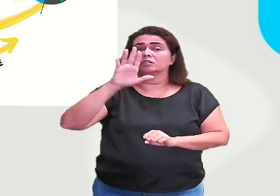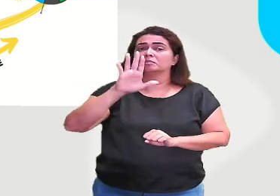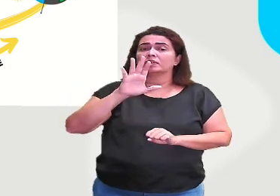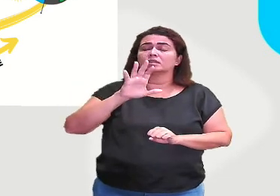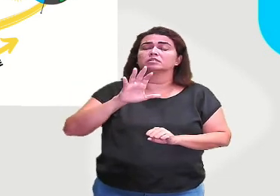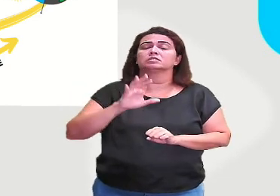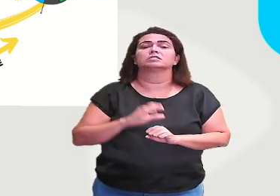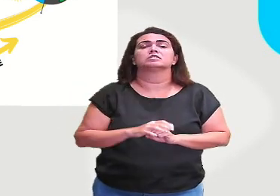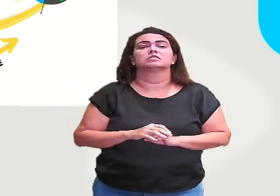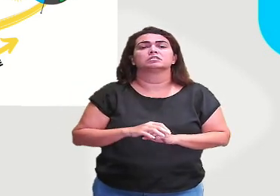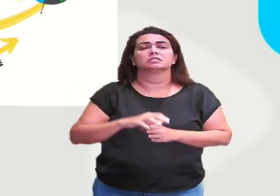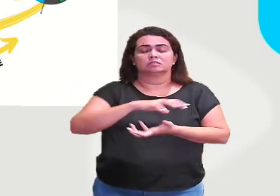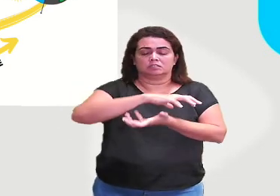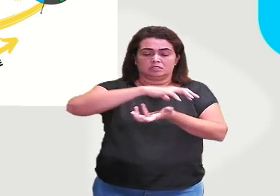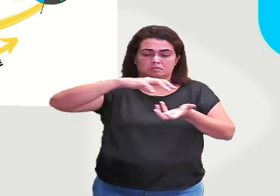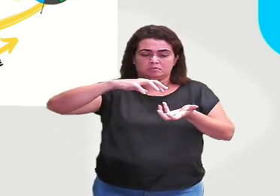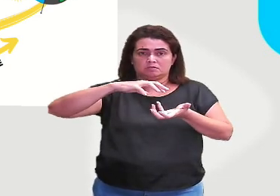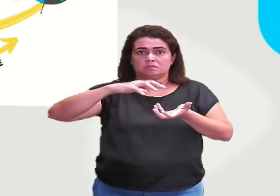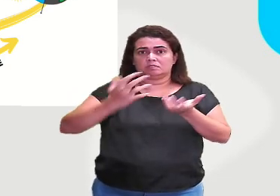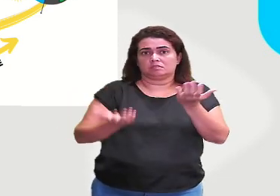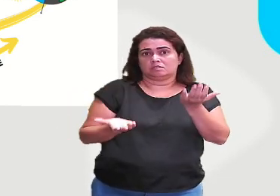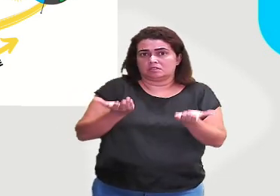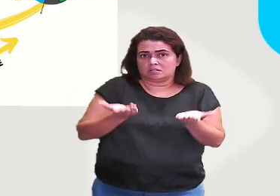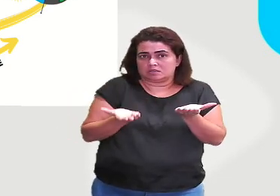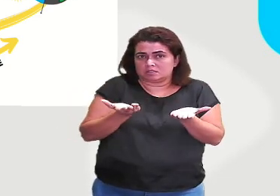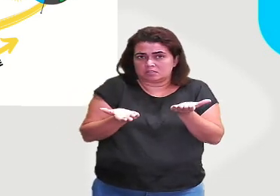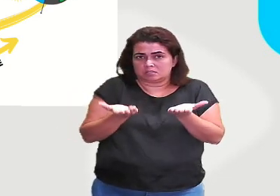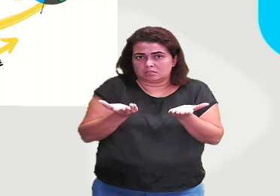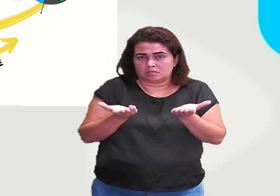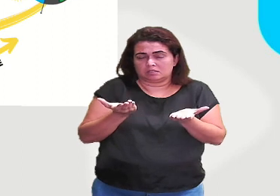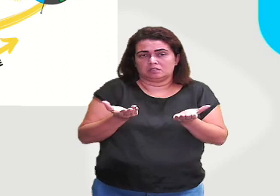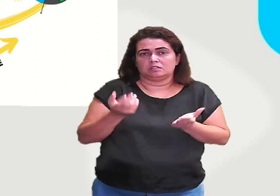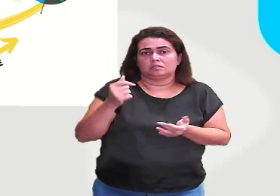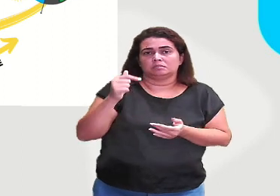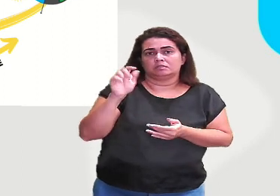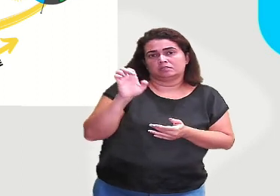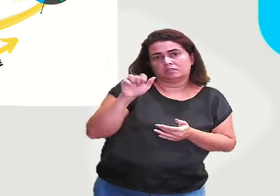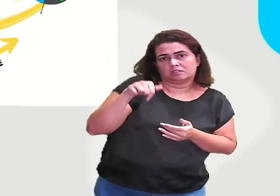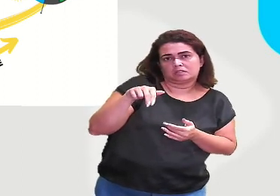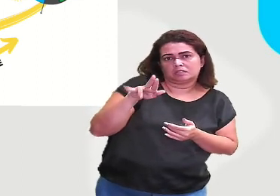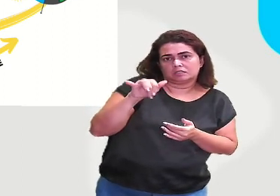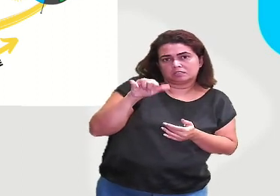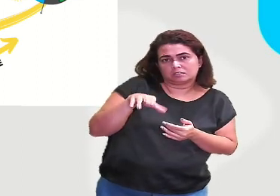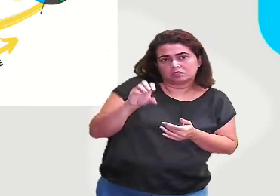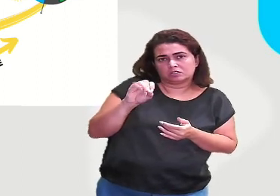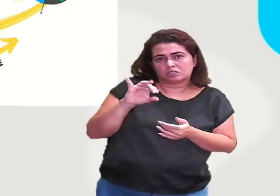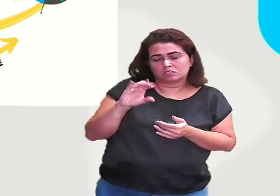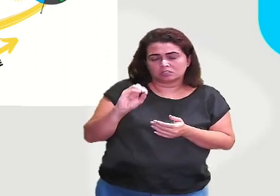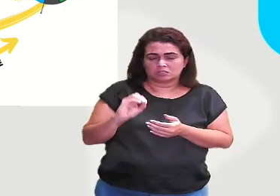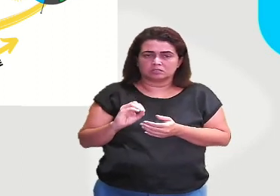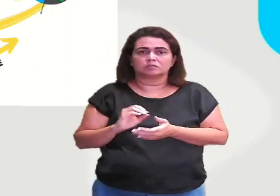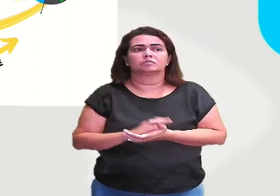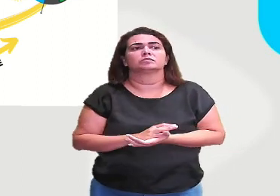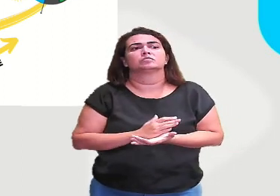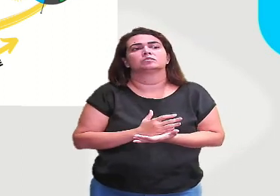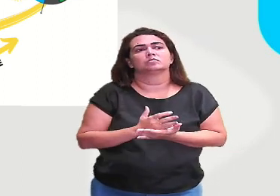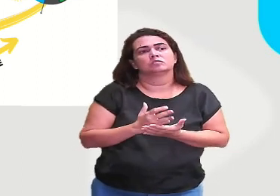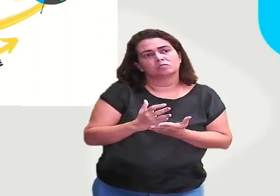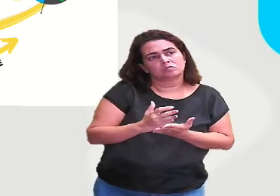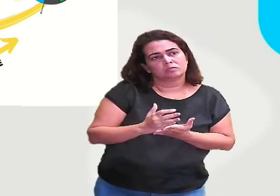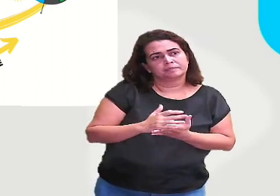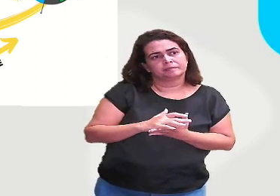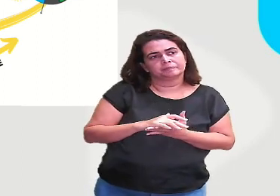né? E nesse momento dos equinócios, então vai ter início aquela